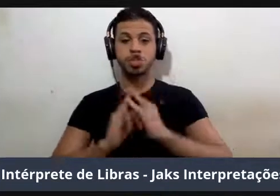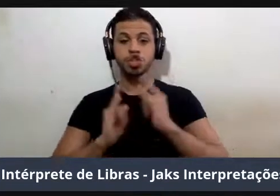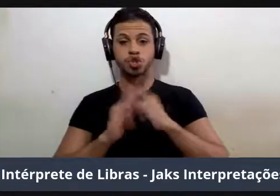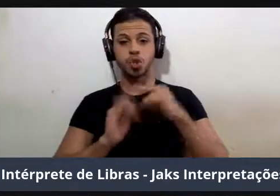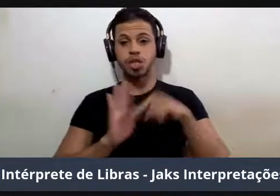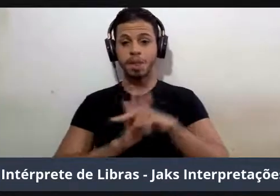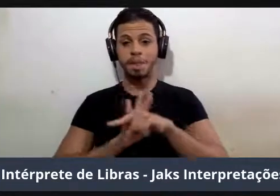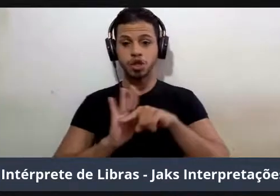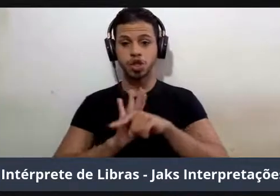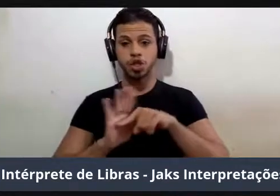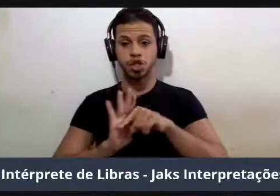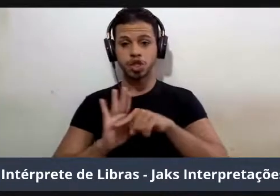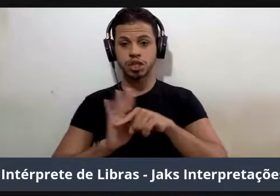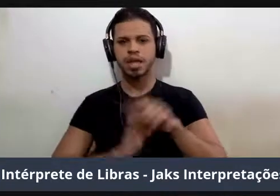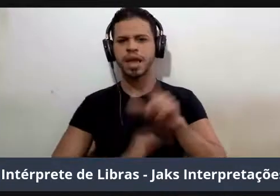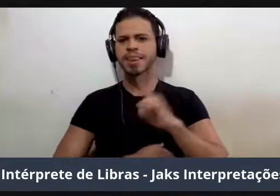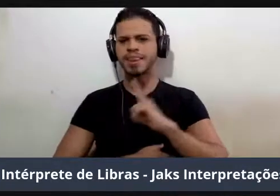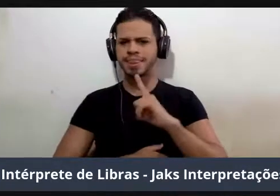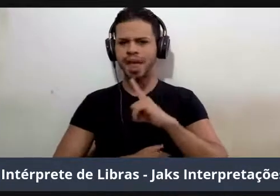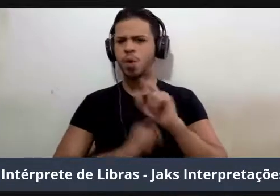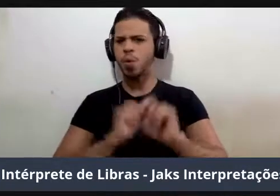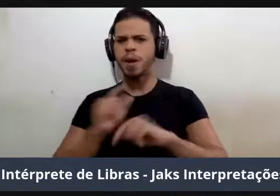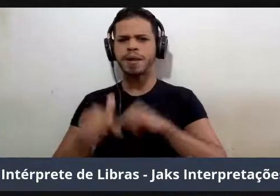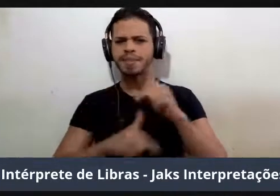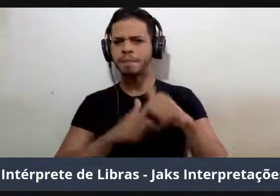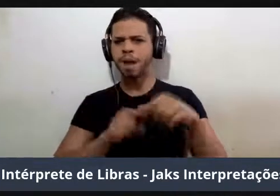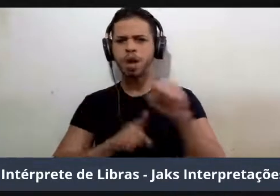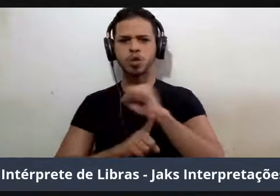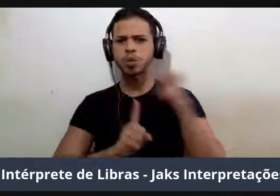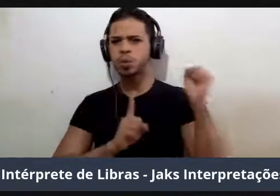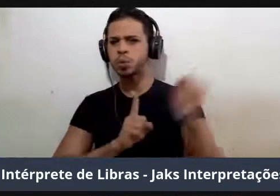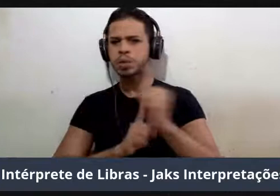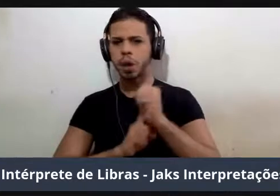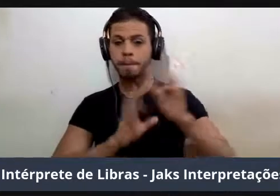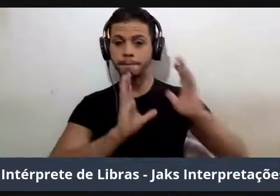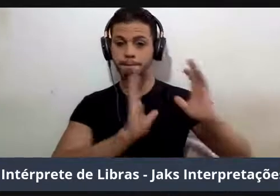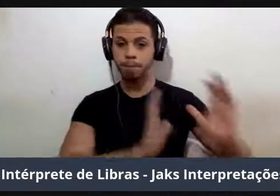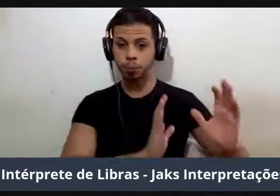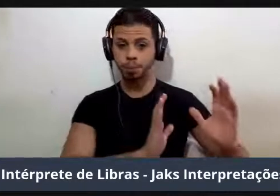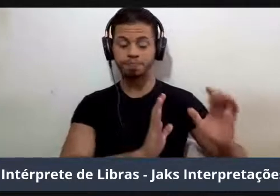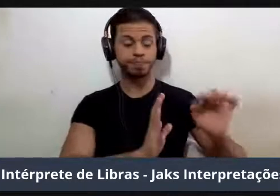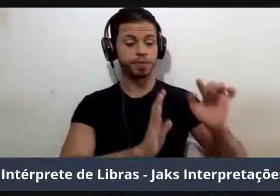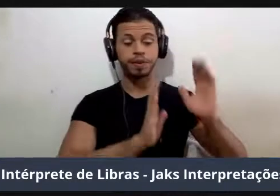que ele tem um lado que trabalha o lado social e o lado onde ele tenta